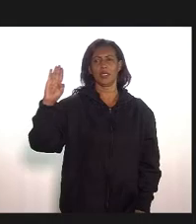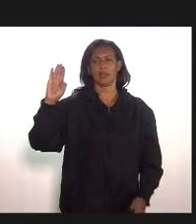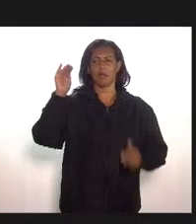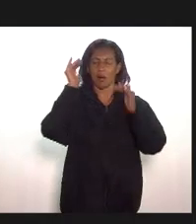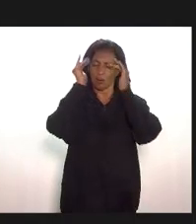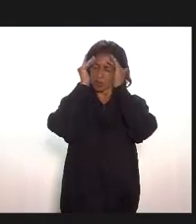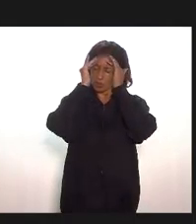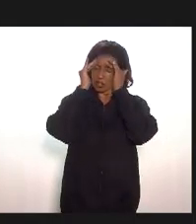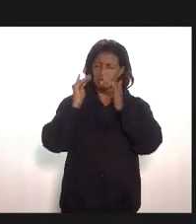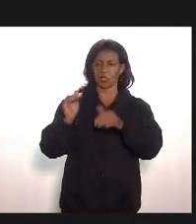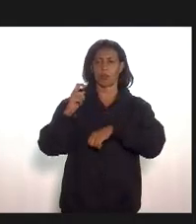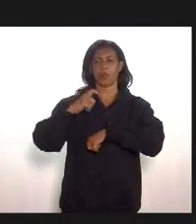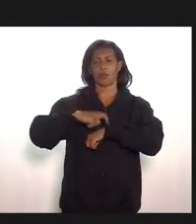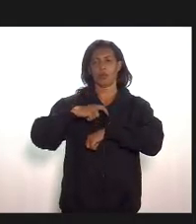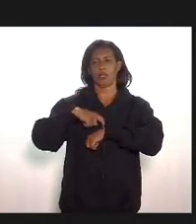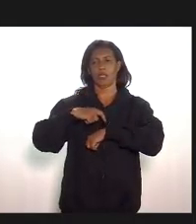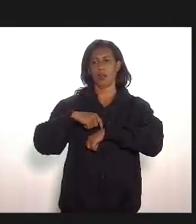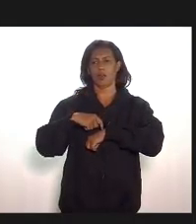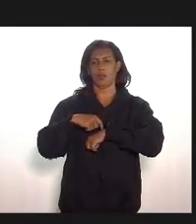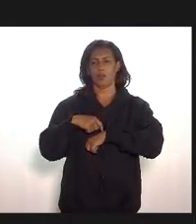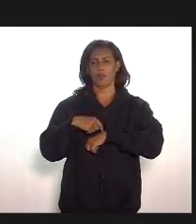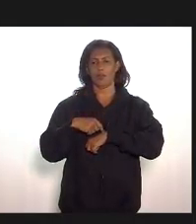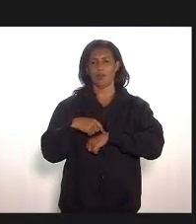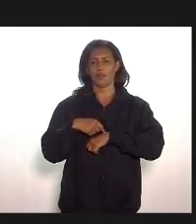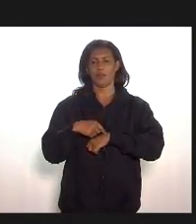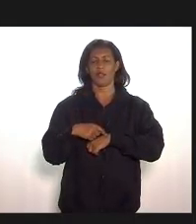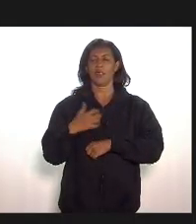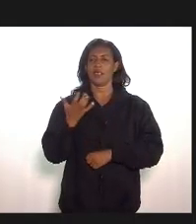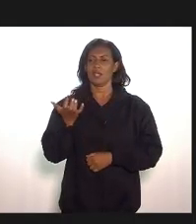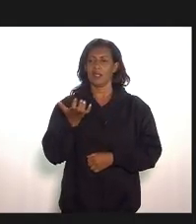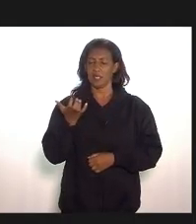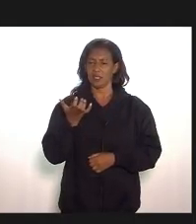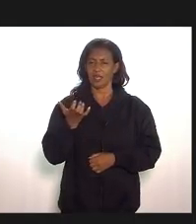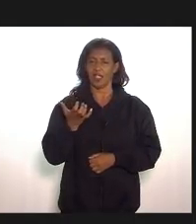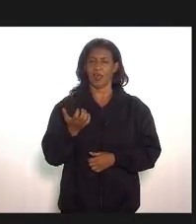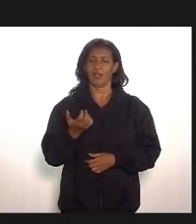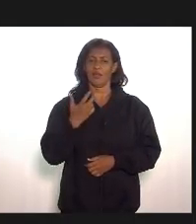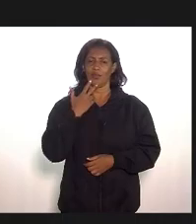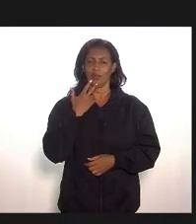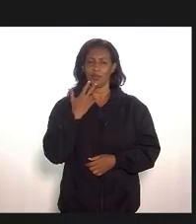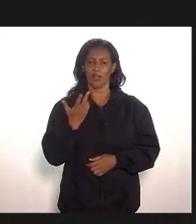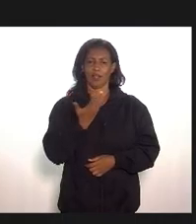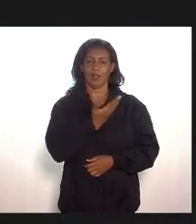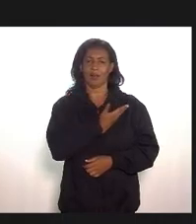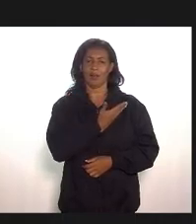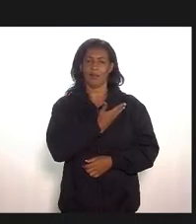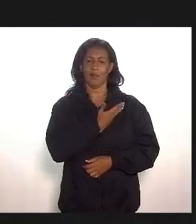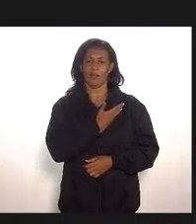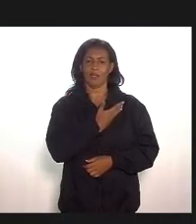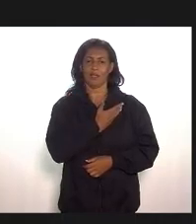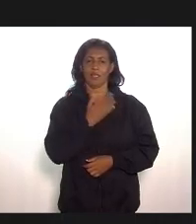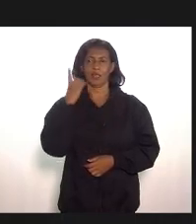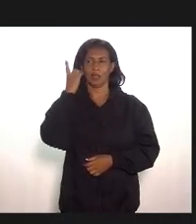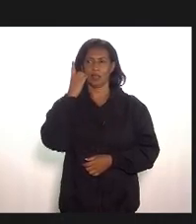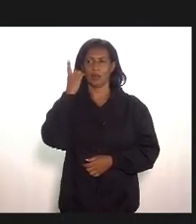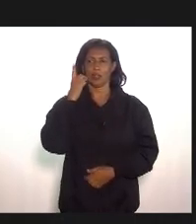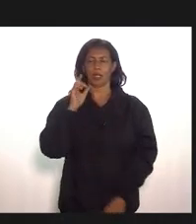tempo colocado por Vossa Excelência e quero fazer uma saudação especial aqui à minha colega, a deputada Adriana